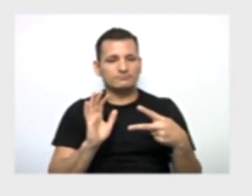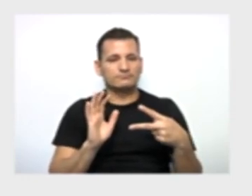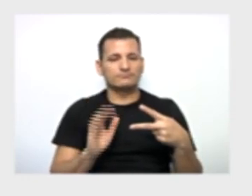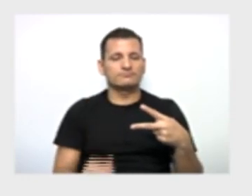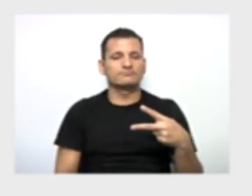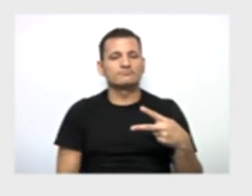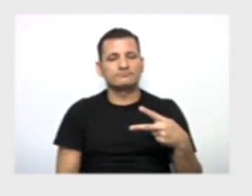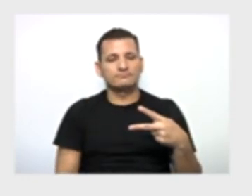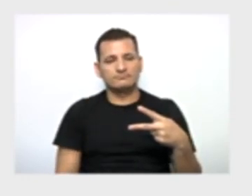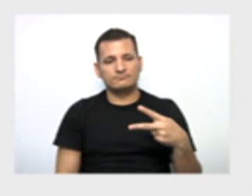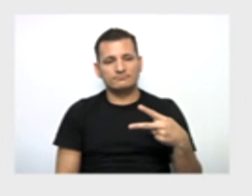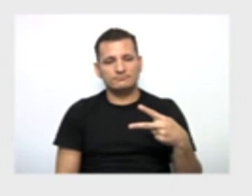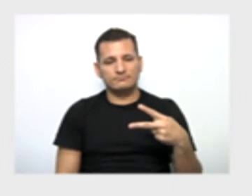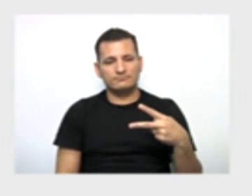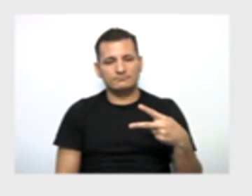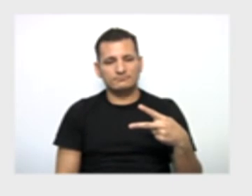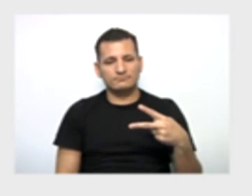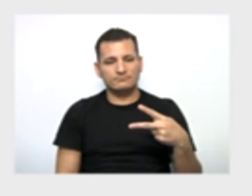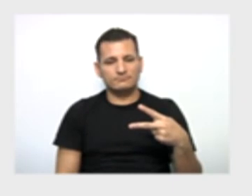lá na